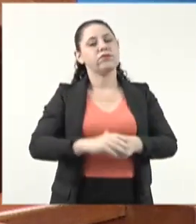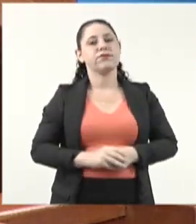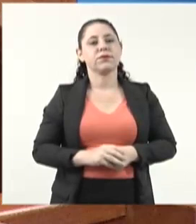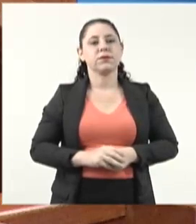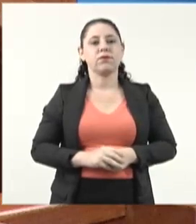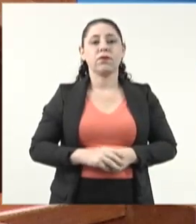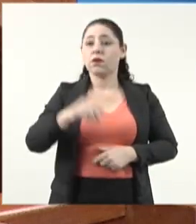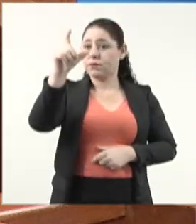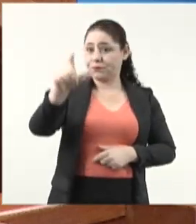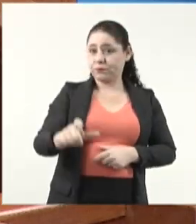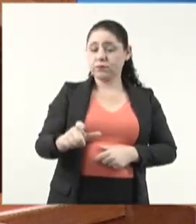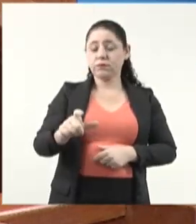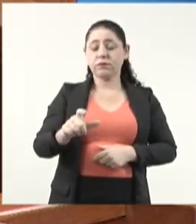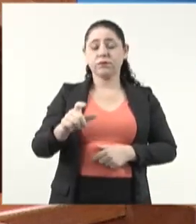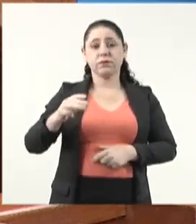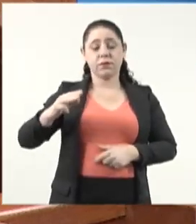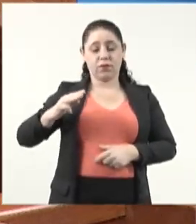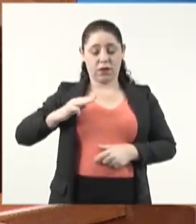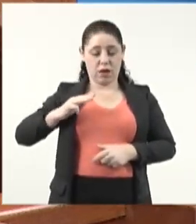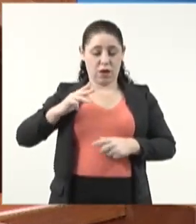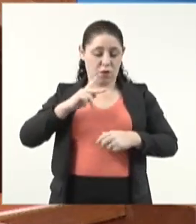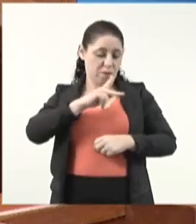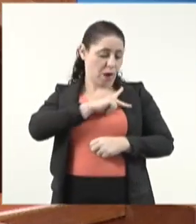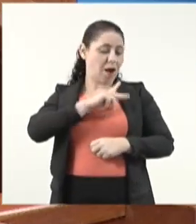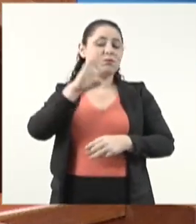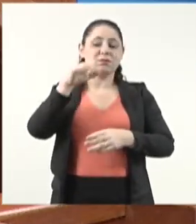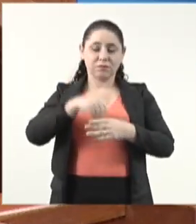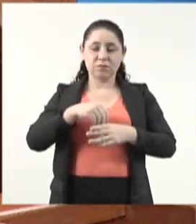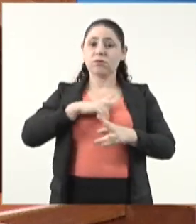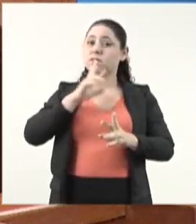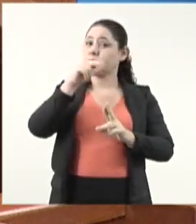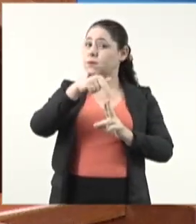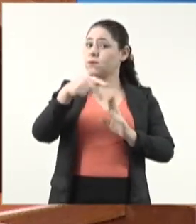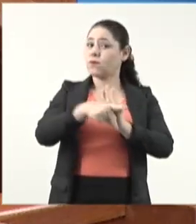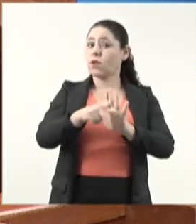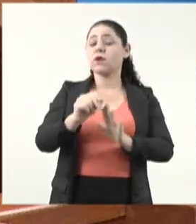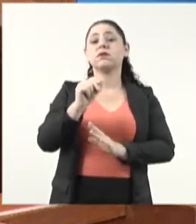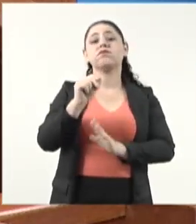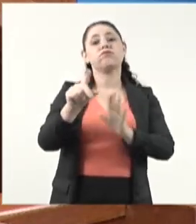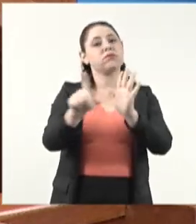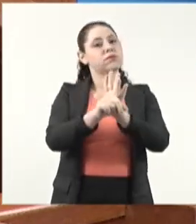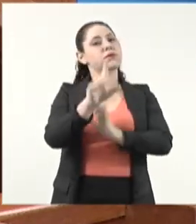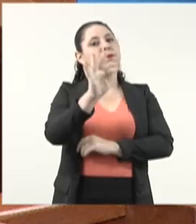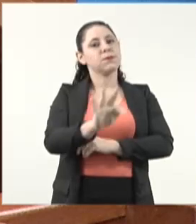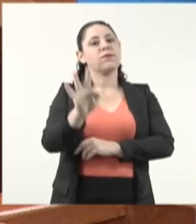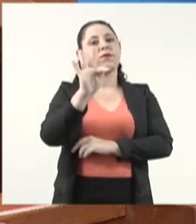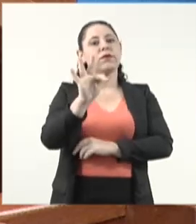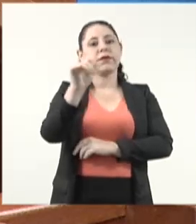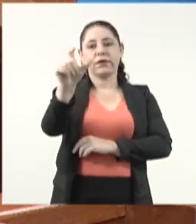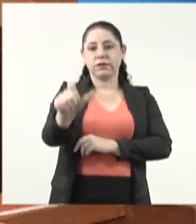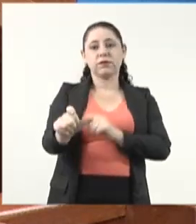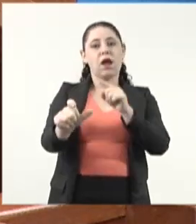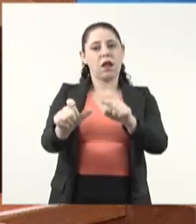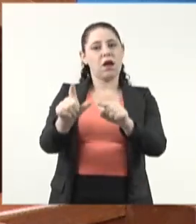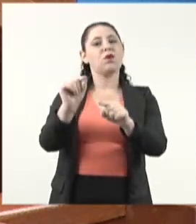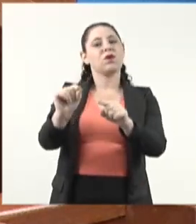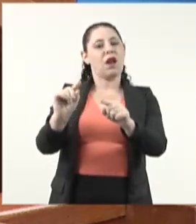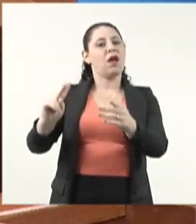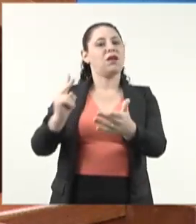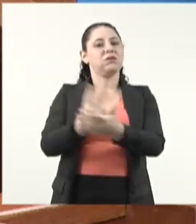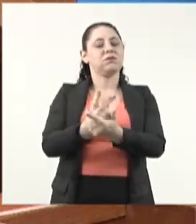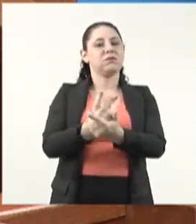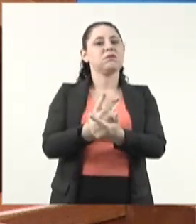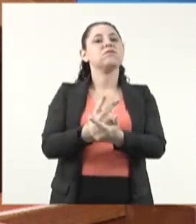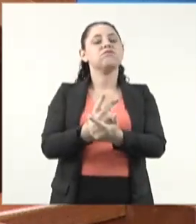também perante o Ministério Público Eleitoral, que é o responsável, né, segundo a lei federal, para o que a